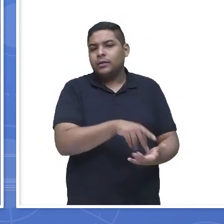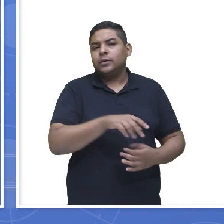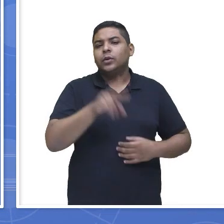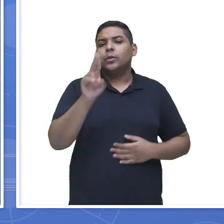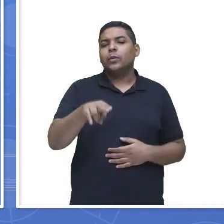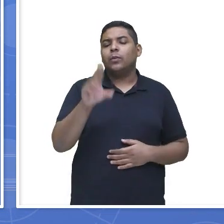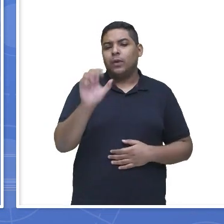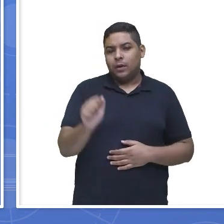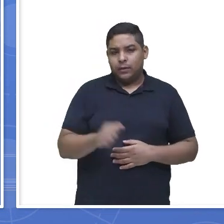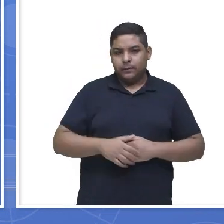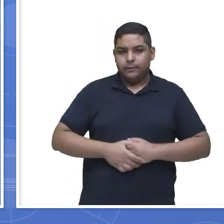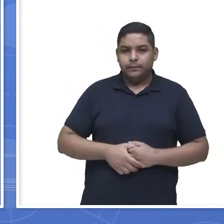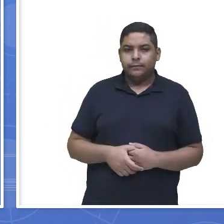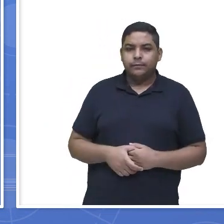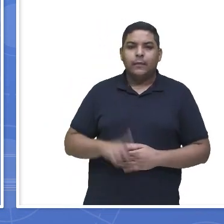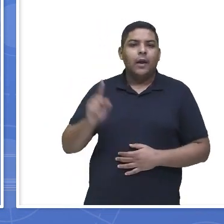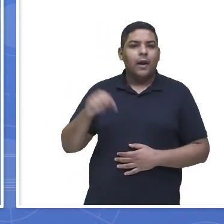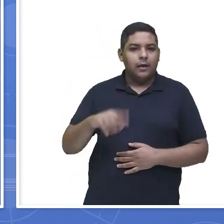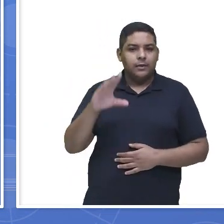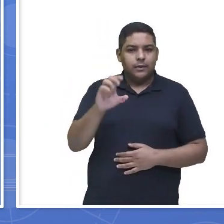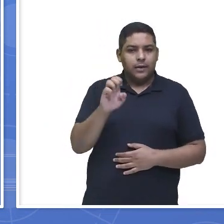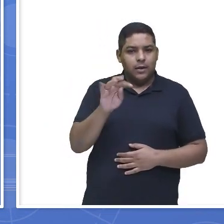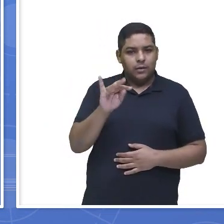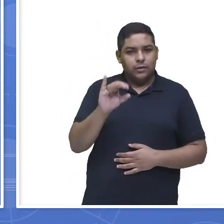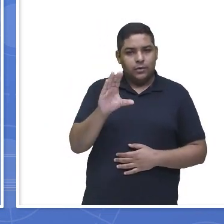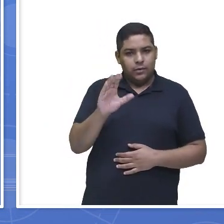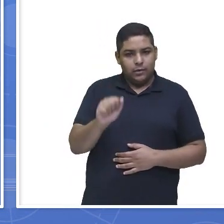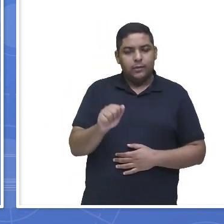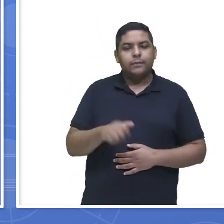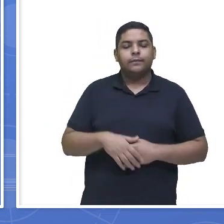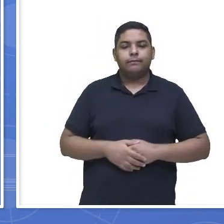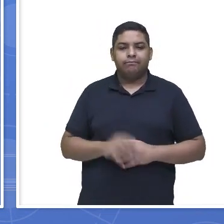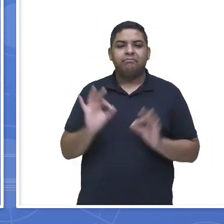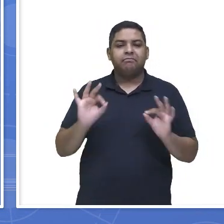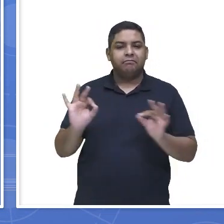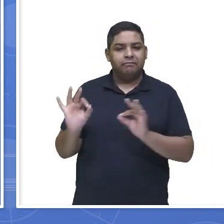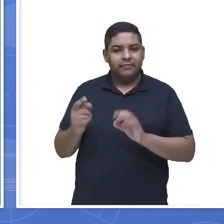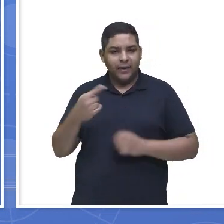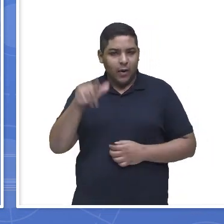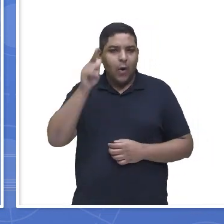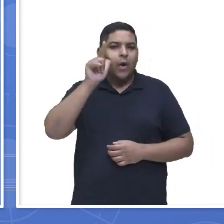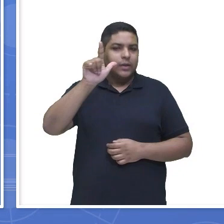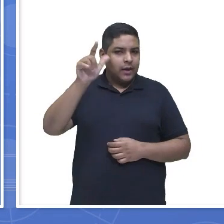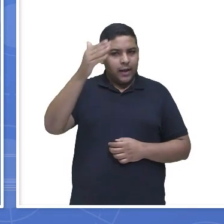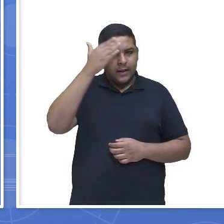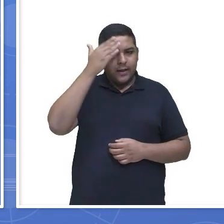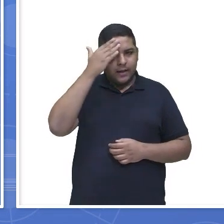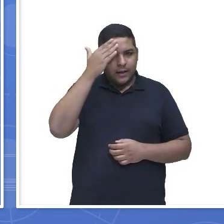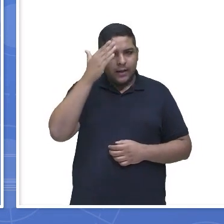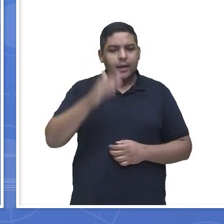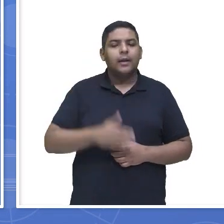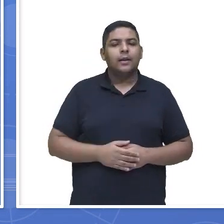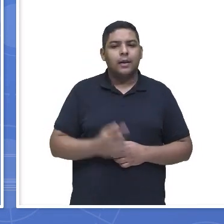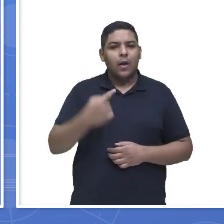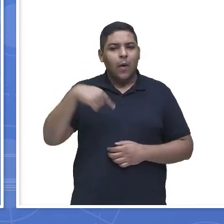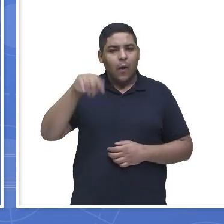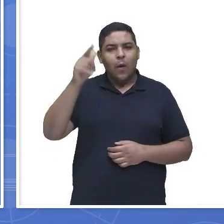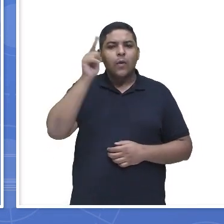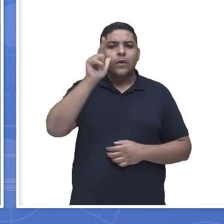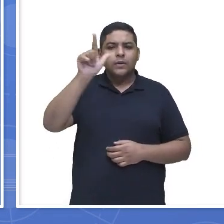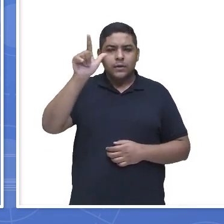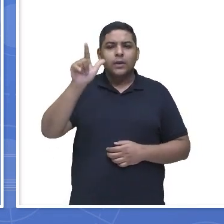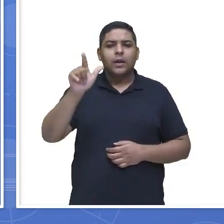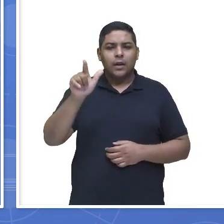posição cética. Perfeito? Conseguiram entender? Conseguiram acompanhar, conseguiram assimilar